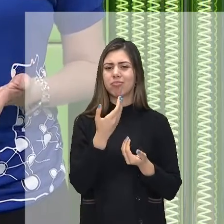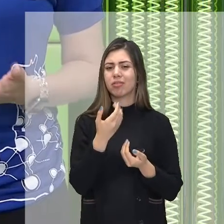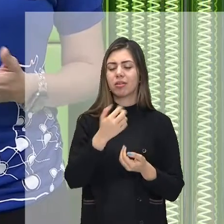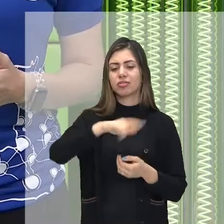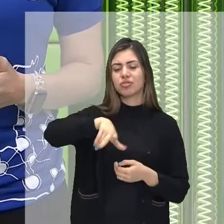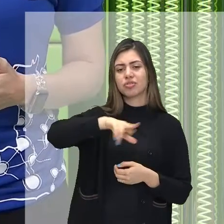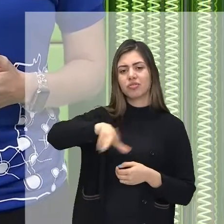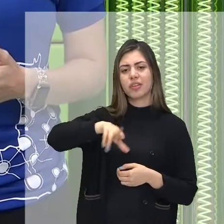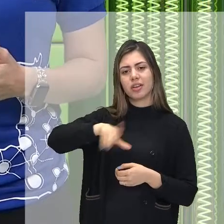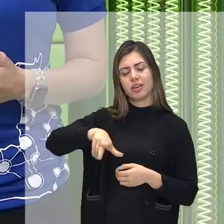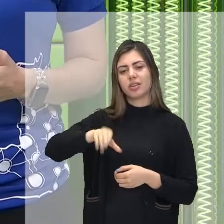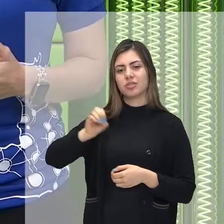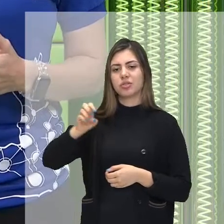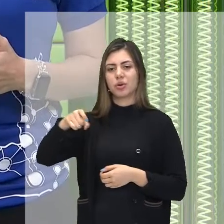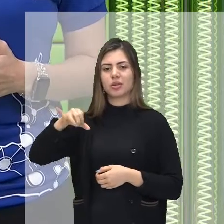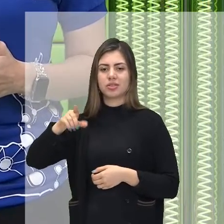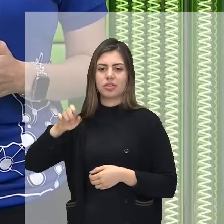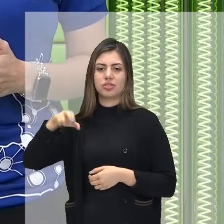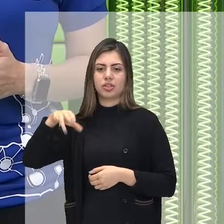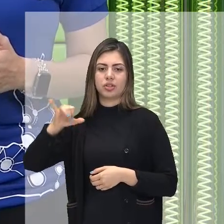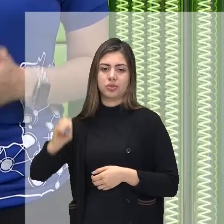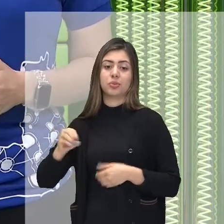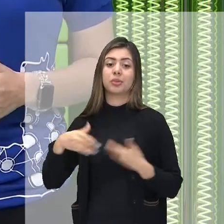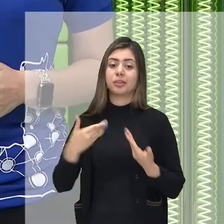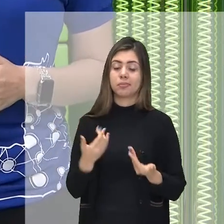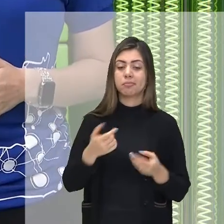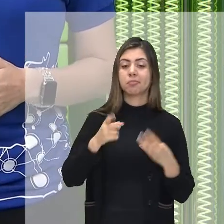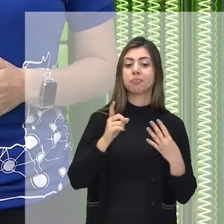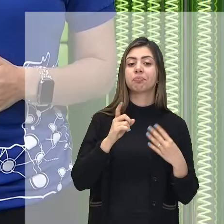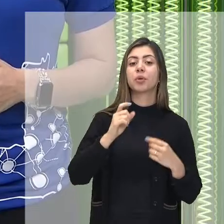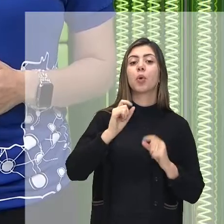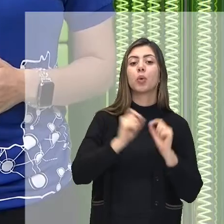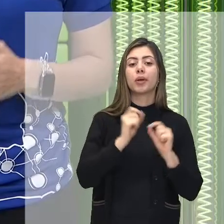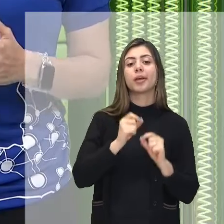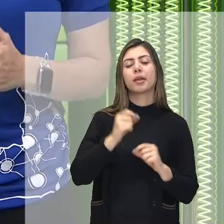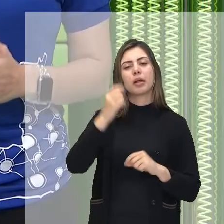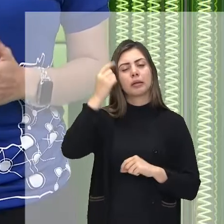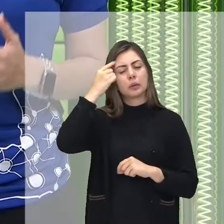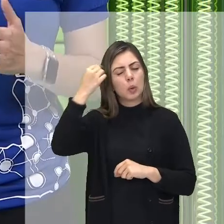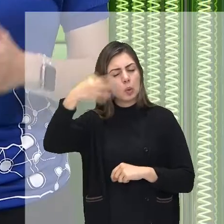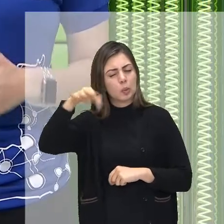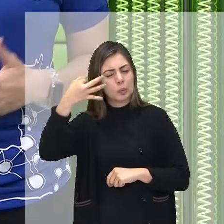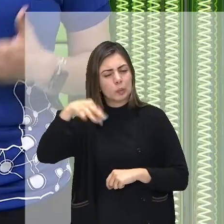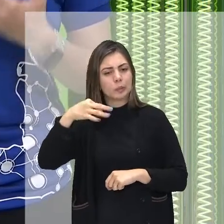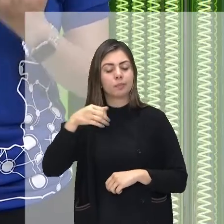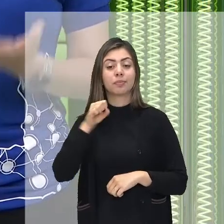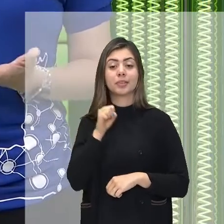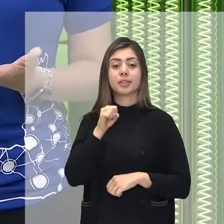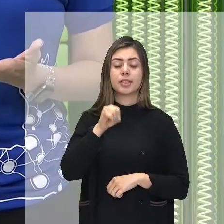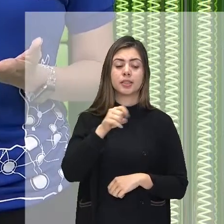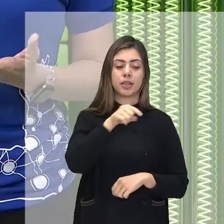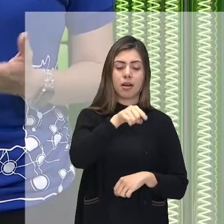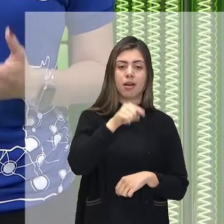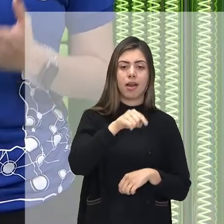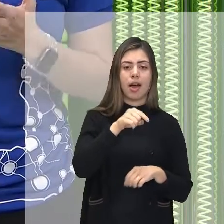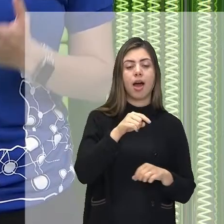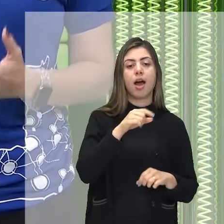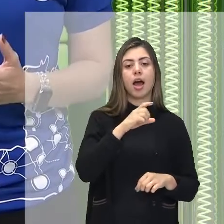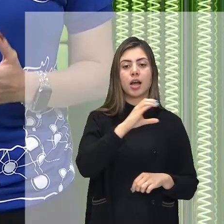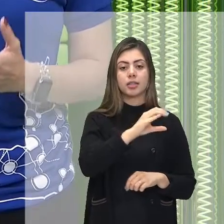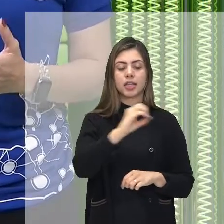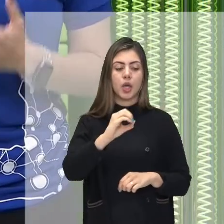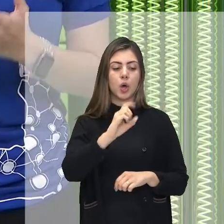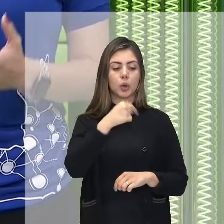nossa respiração e dores de cabeça. Esse gás, se ele for inalado muito tempo,